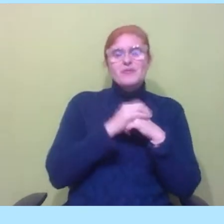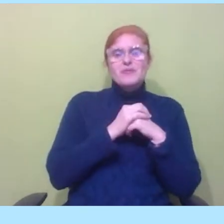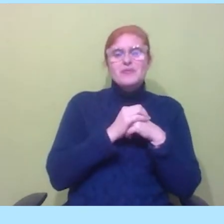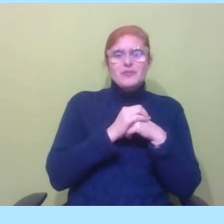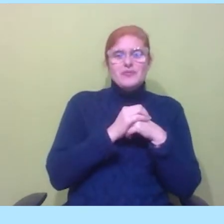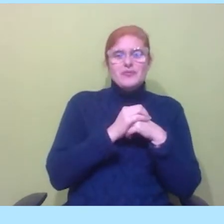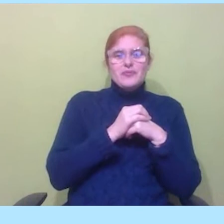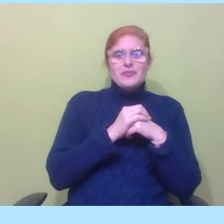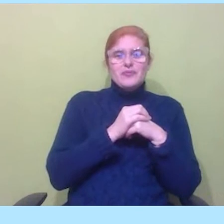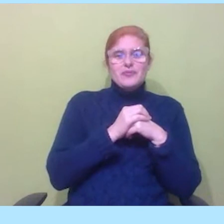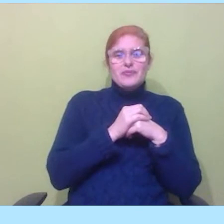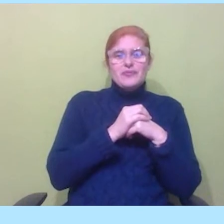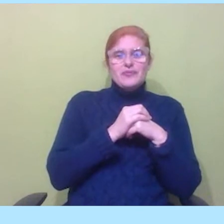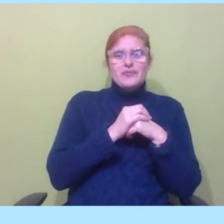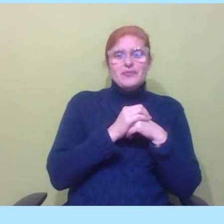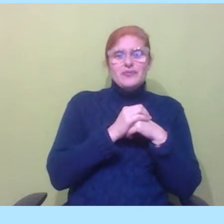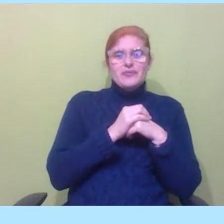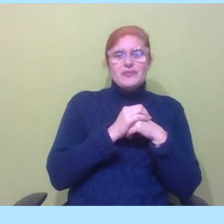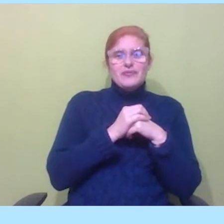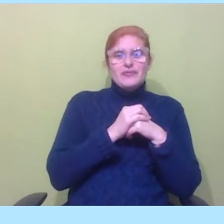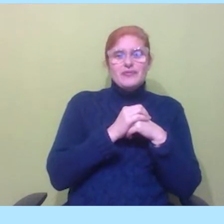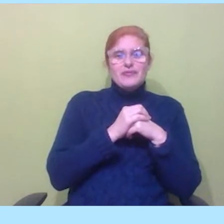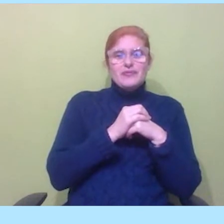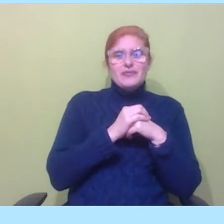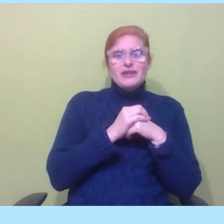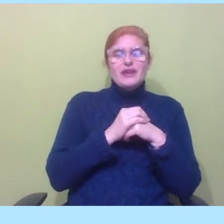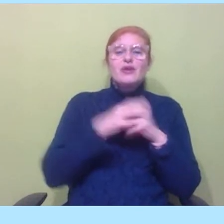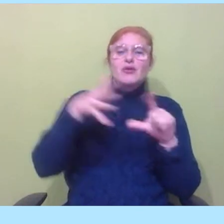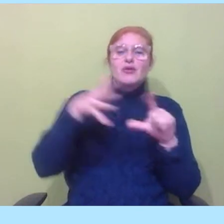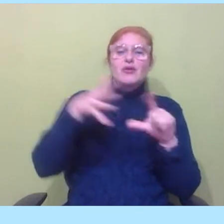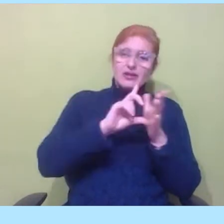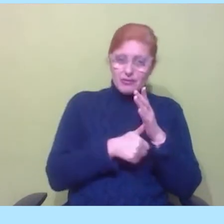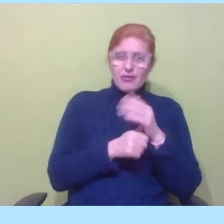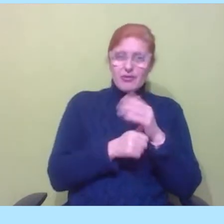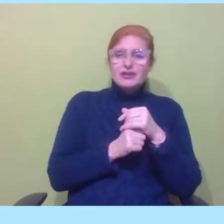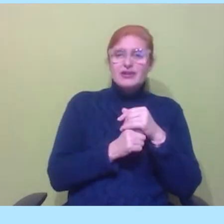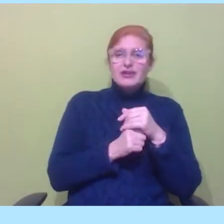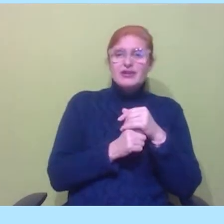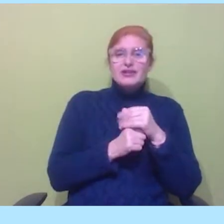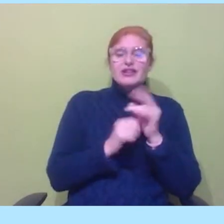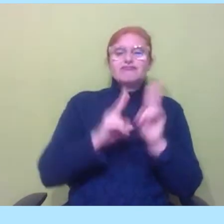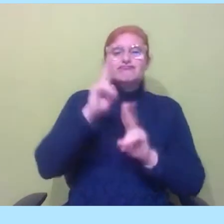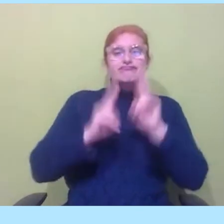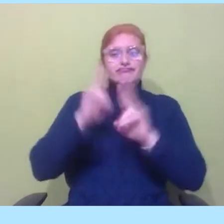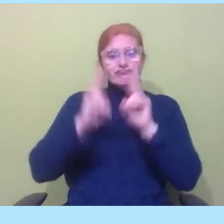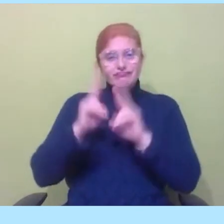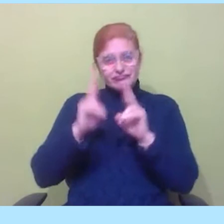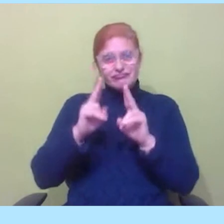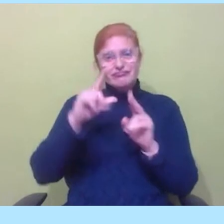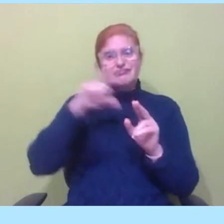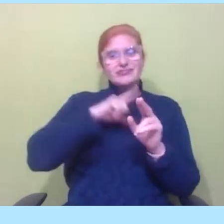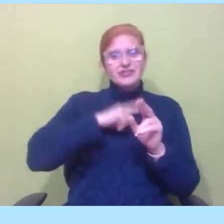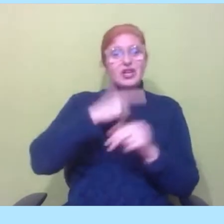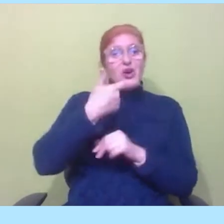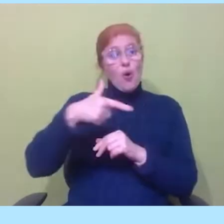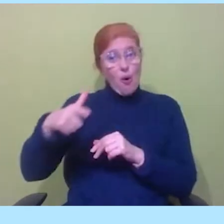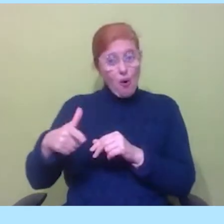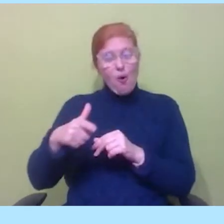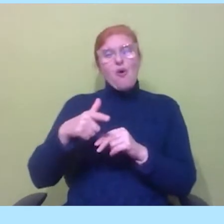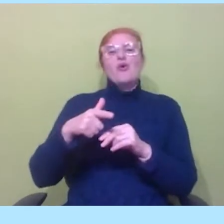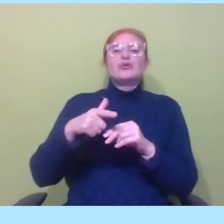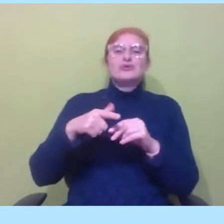vai ser, né, editado e a gente vai ter outros produtos que vêm disso. E a discussão não para por aqui, né? A gente